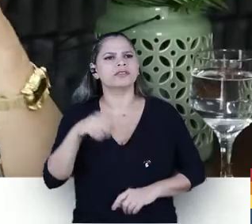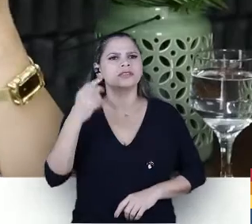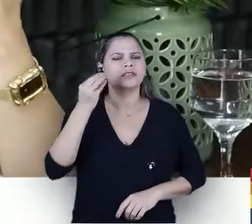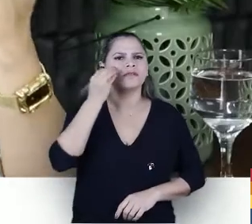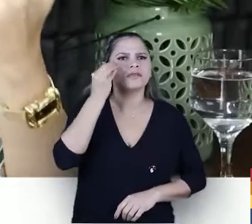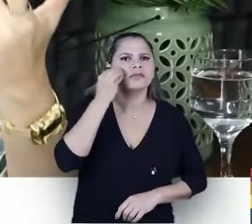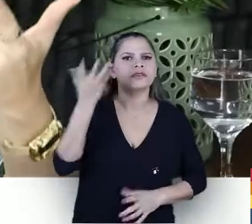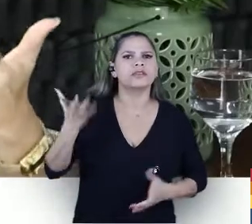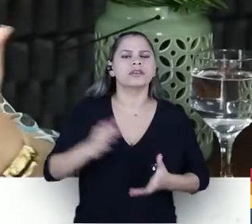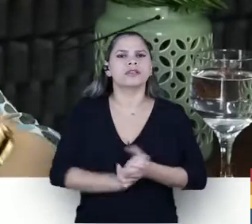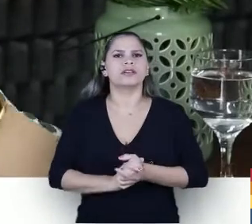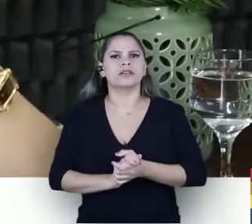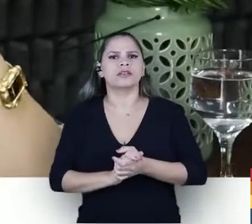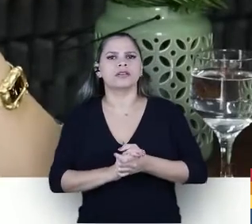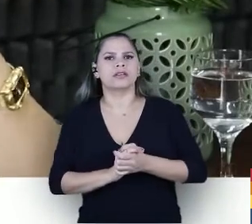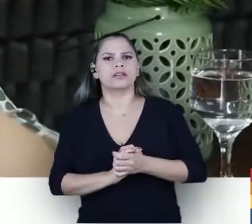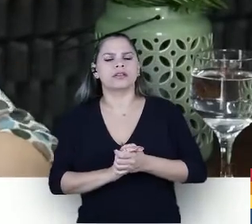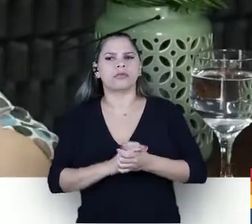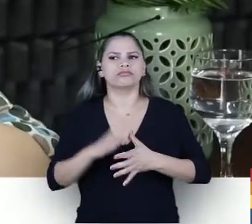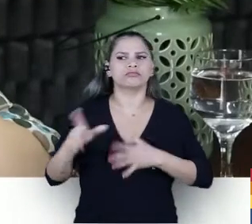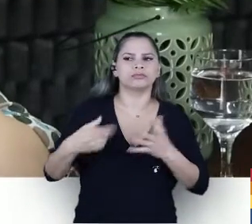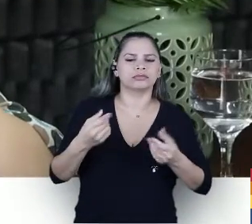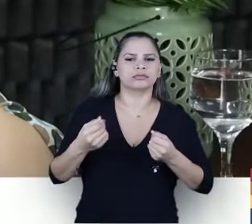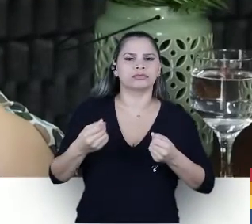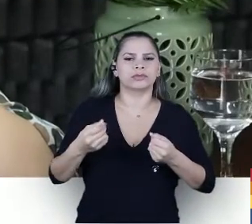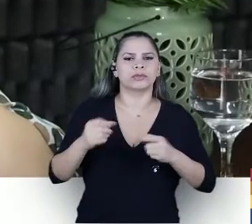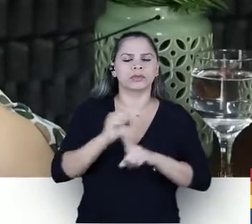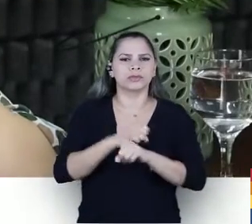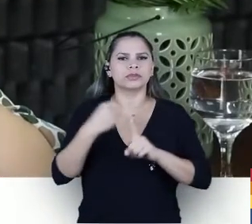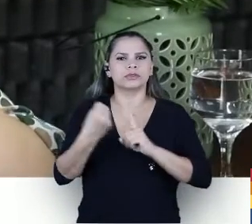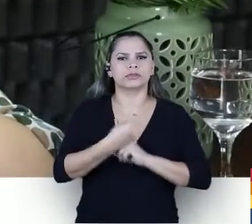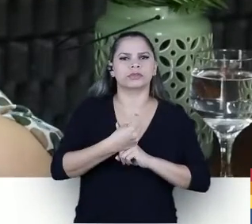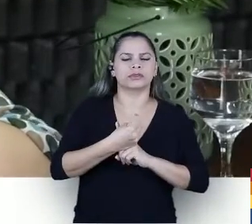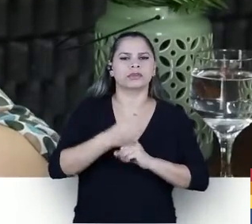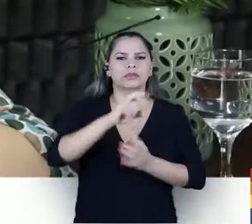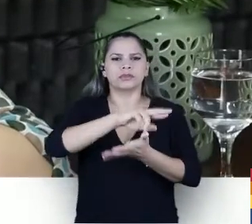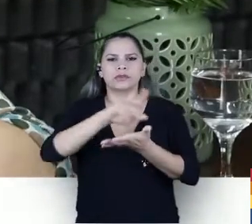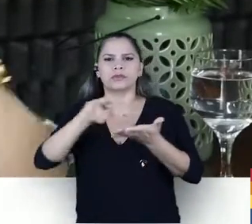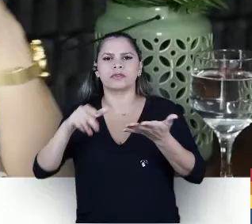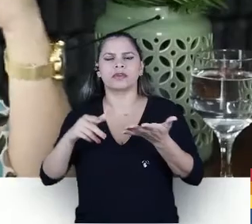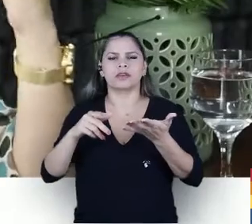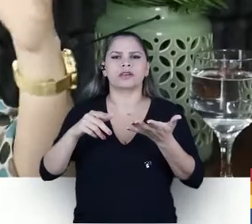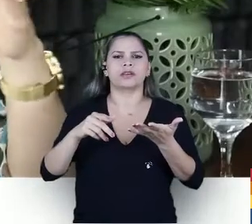pessoal, vocês viram a polêmica tal? Pessoal, vocês viram o que aconteceu em determinado